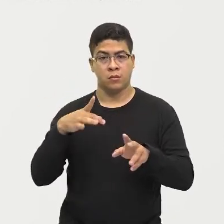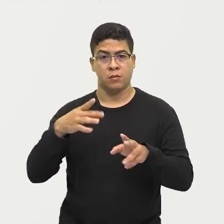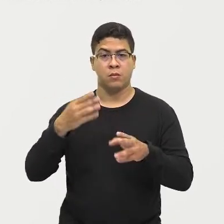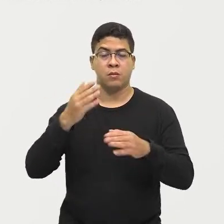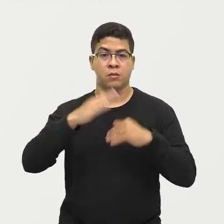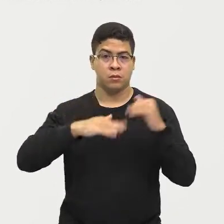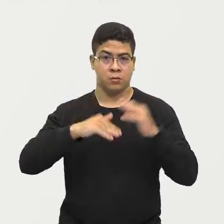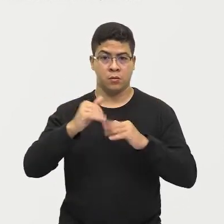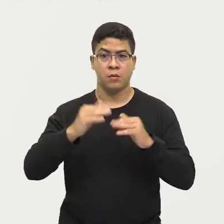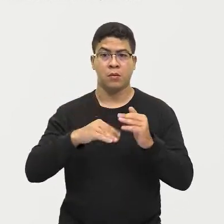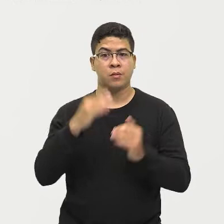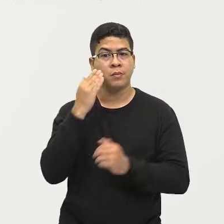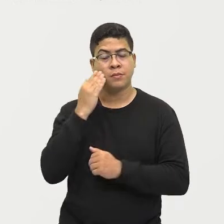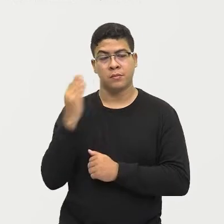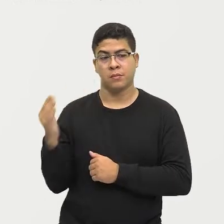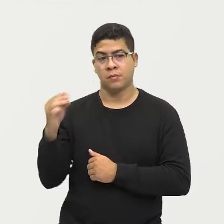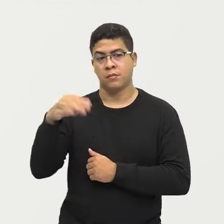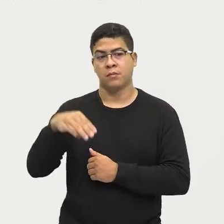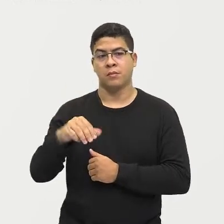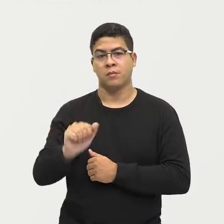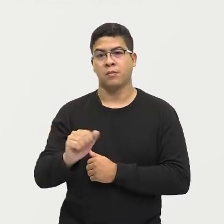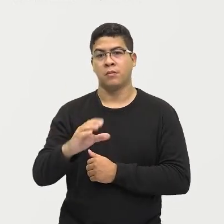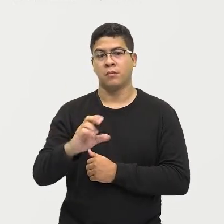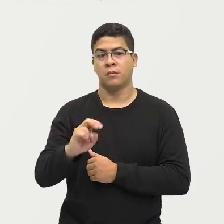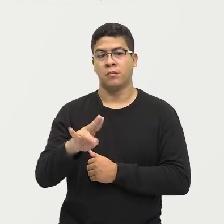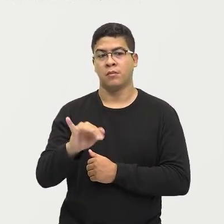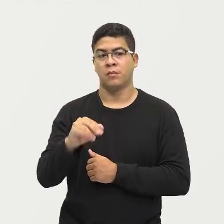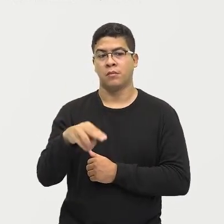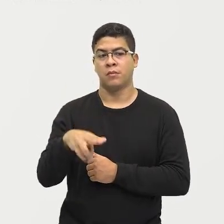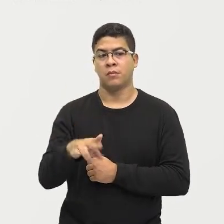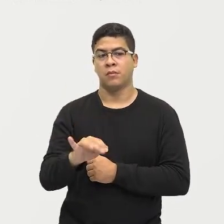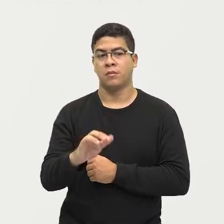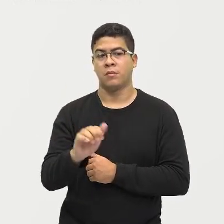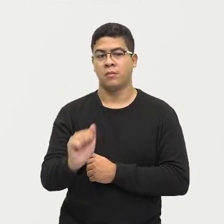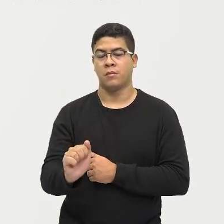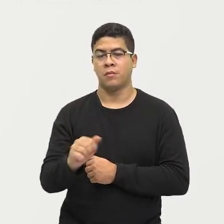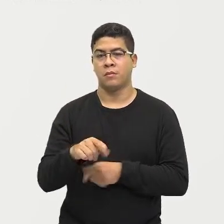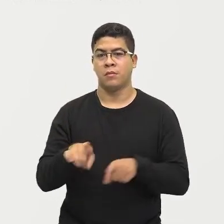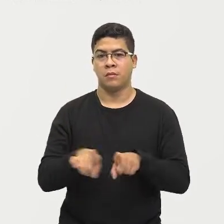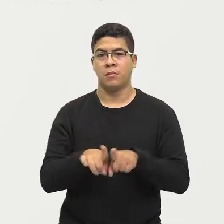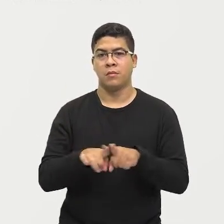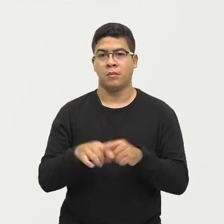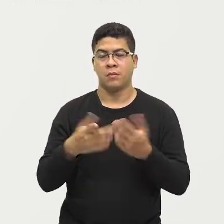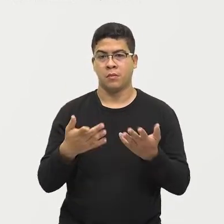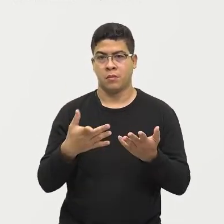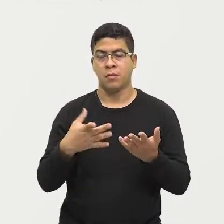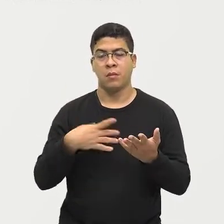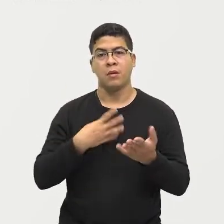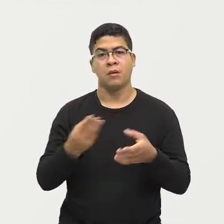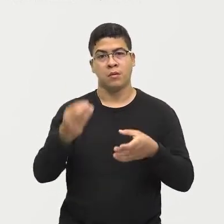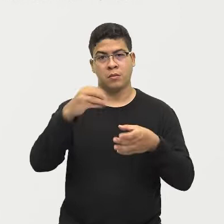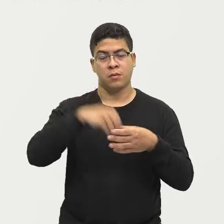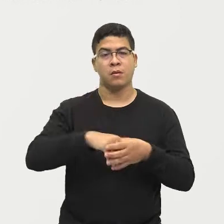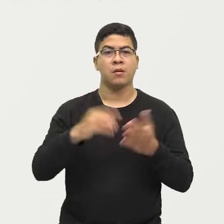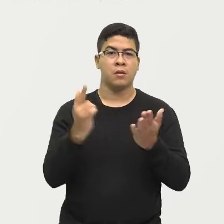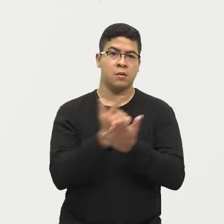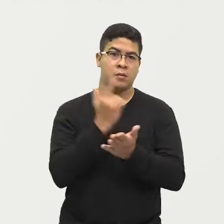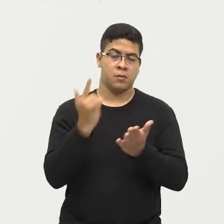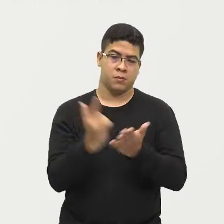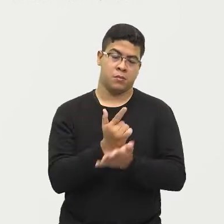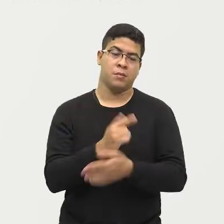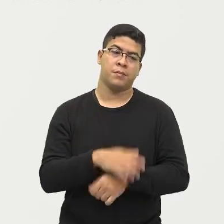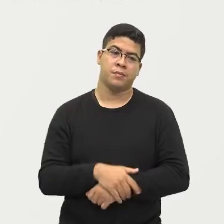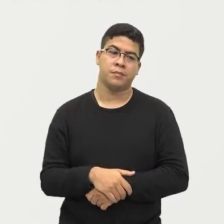elas Macunaíma, né? Toda essa pesquisa aí está presente no livro Macunaíma. O Macunaíma, ele